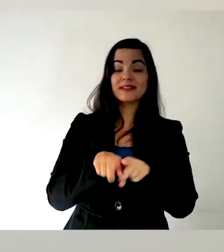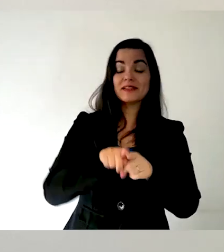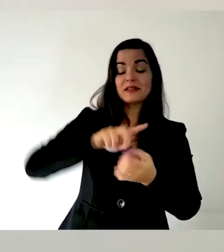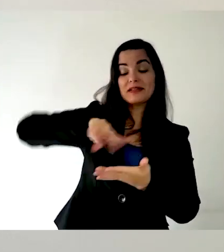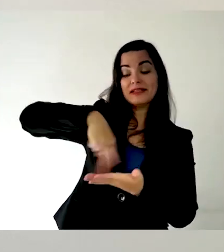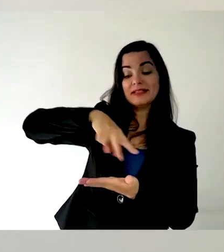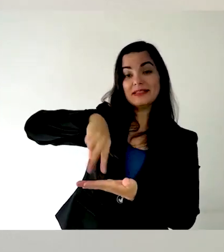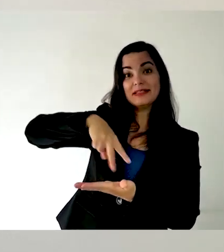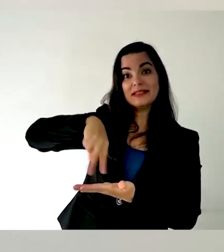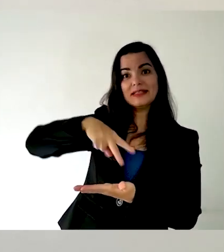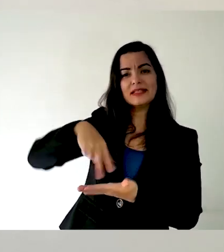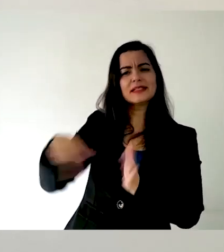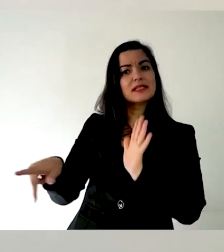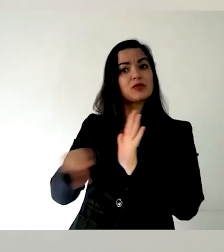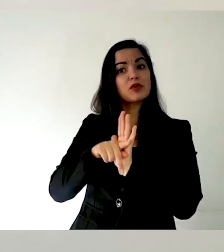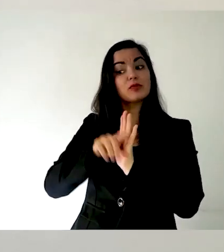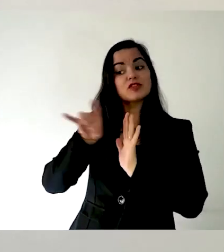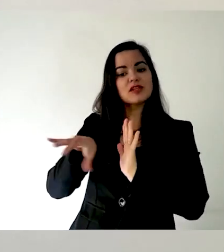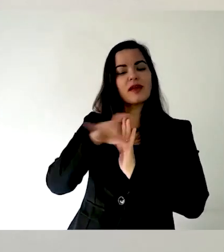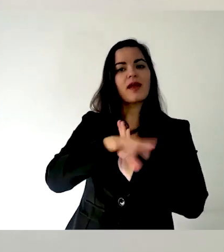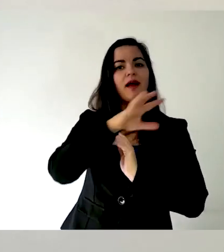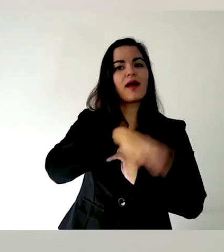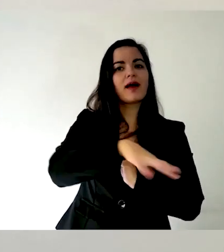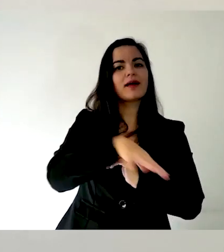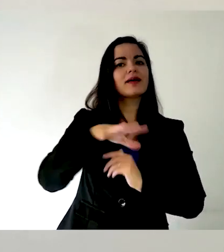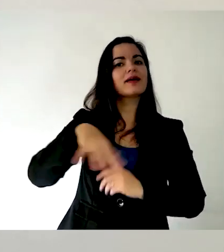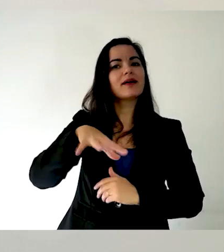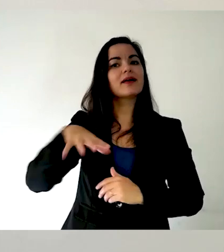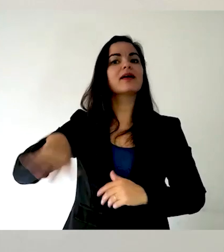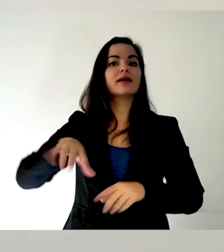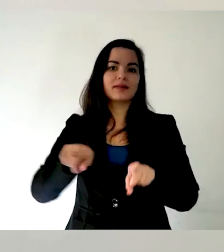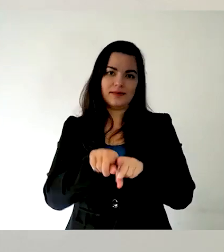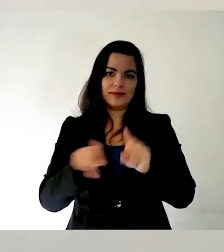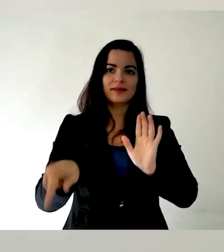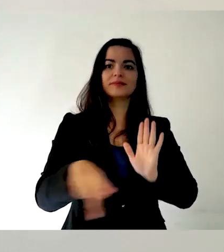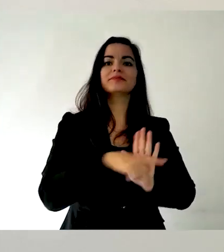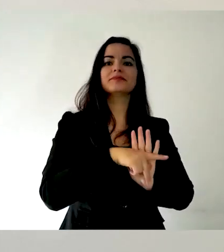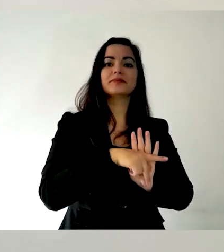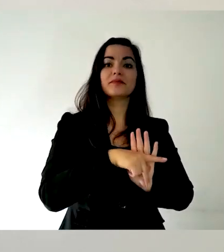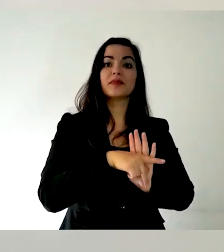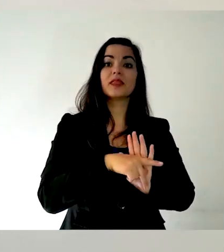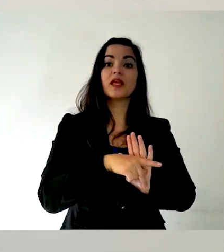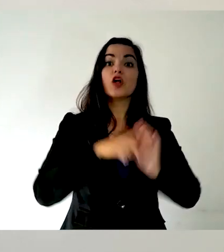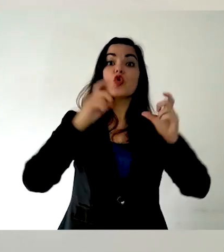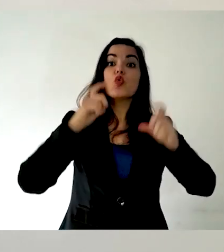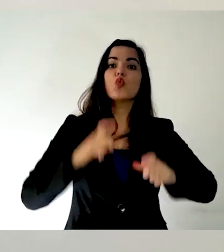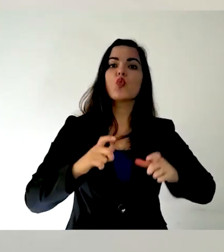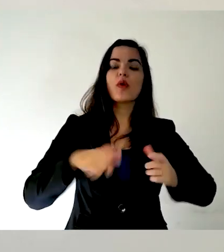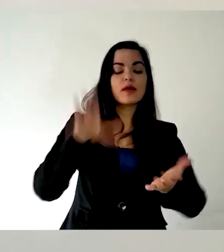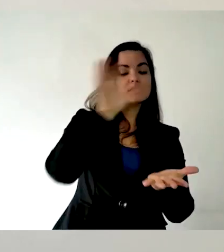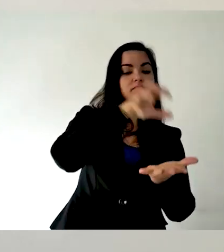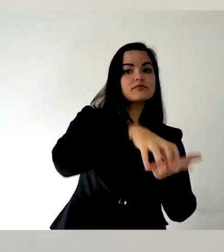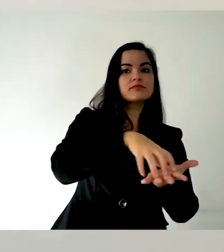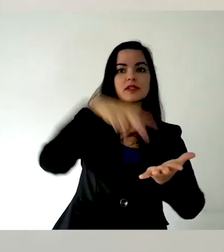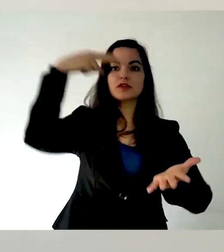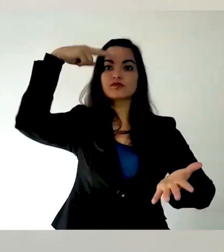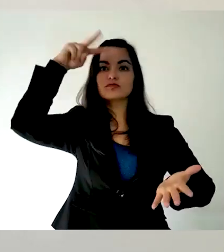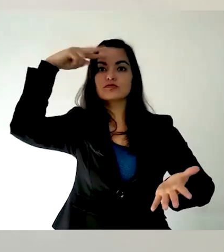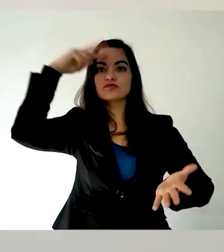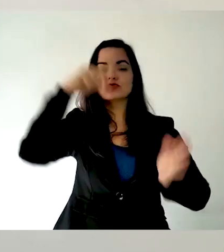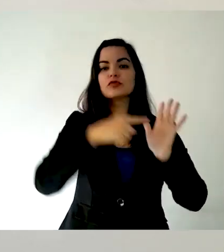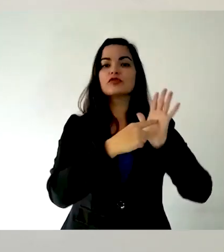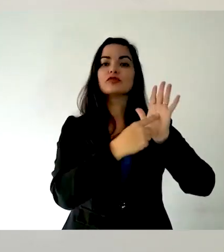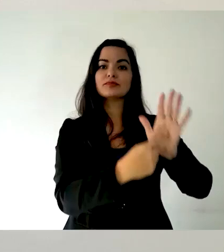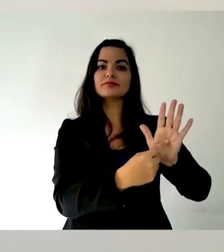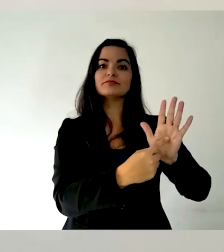danças típicas em algumas regiões, que também são patrimônios, centros históricos. Então, tudo